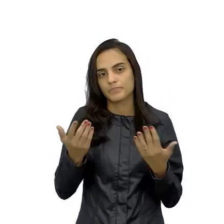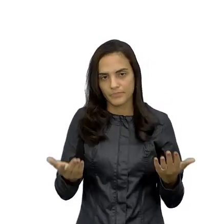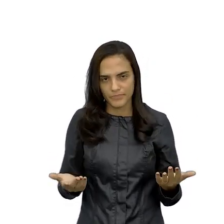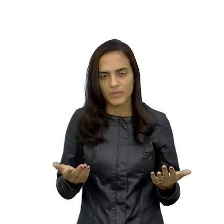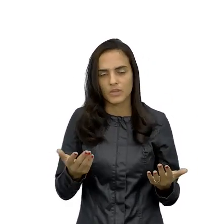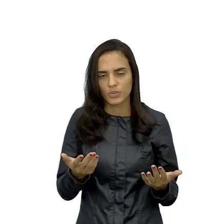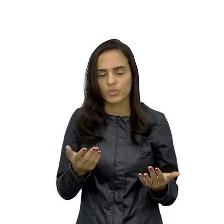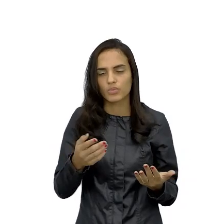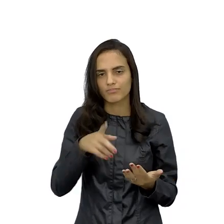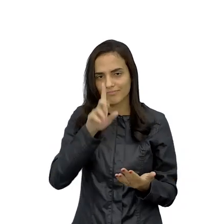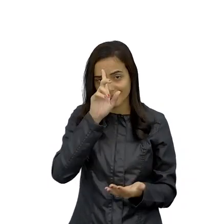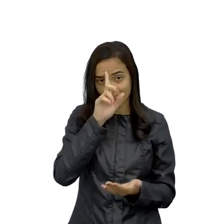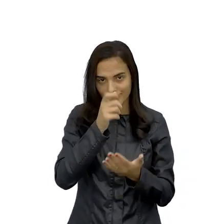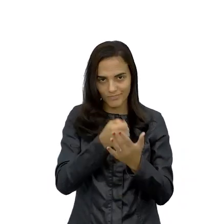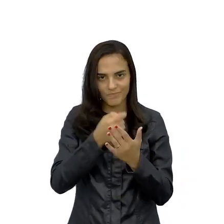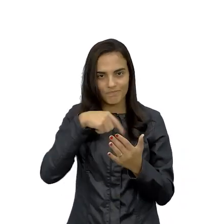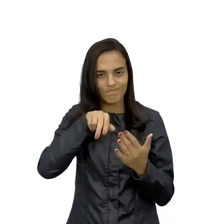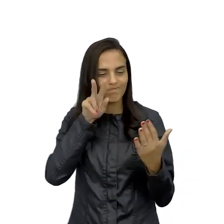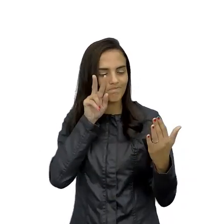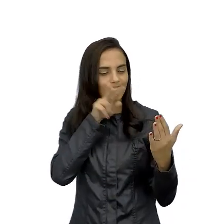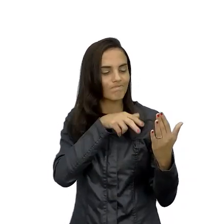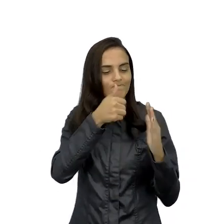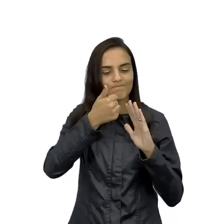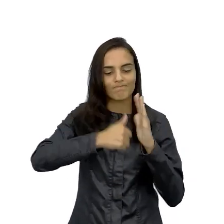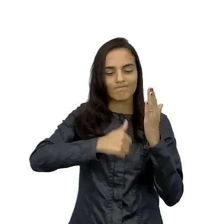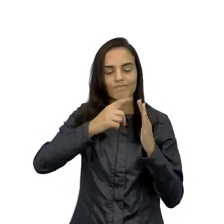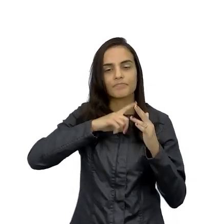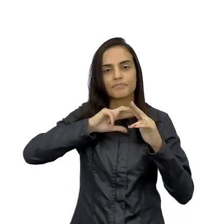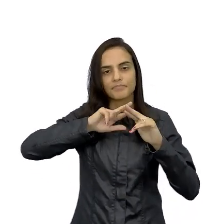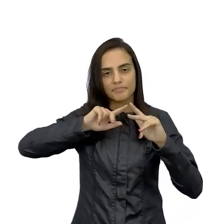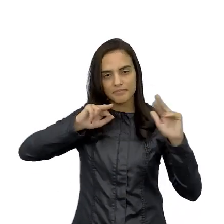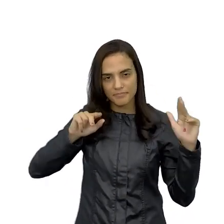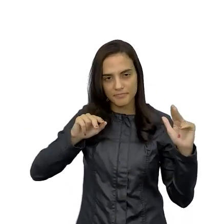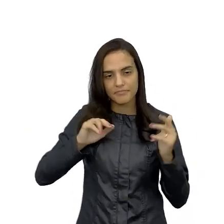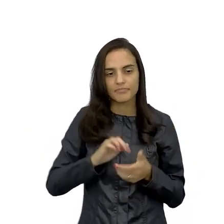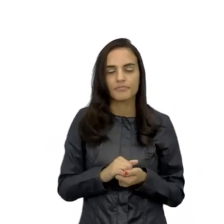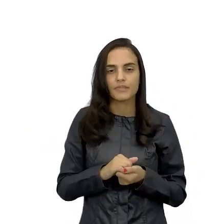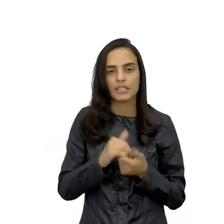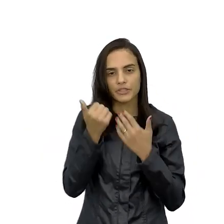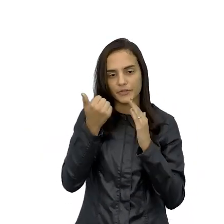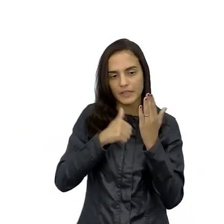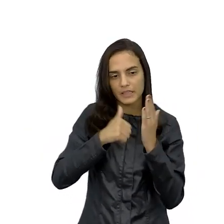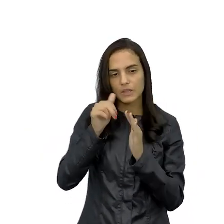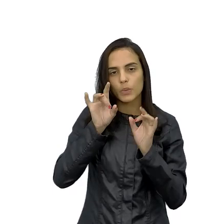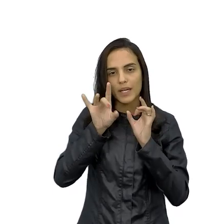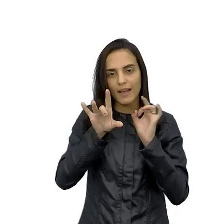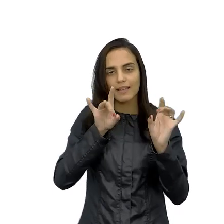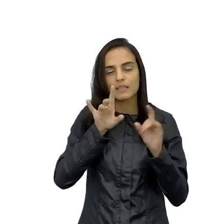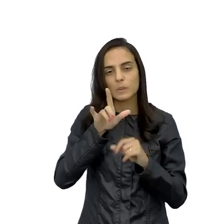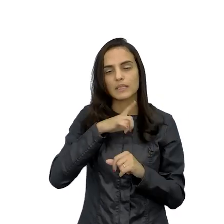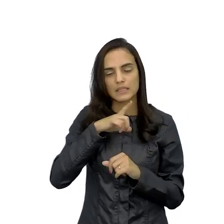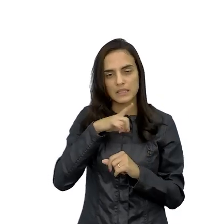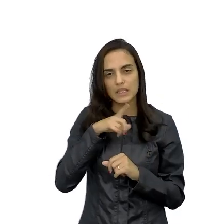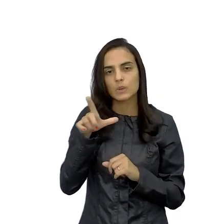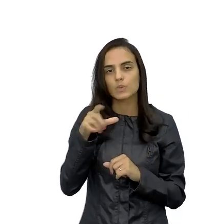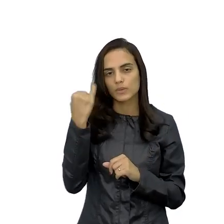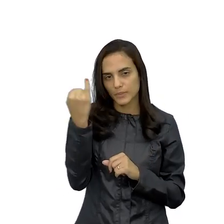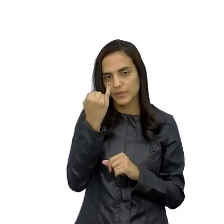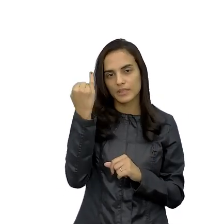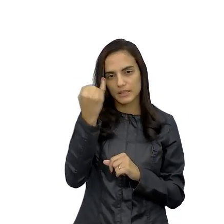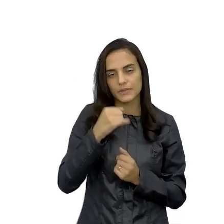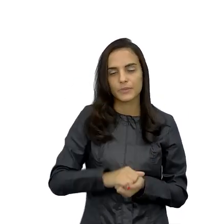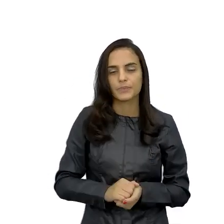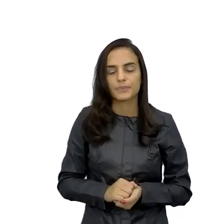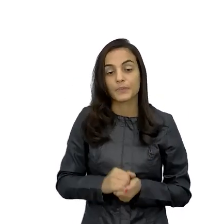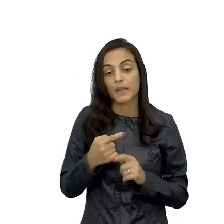um escopo, né, quando a gente olha para a avaliação, a gente tem diversas dimensões de avaliação, cada uma tem ali uma função e uma